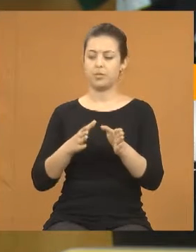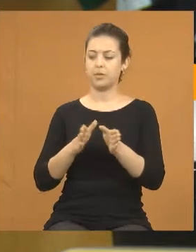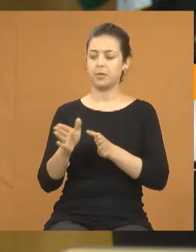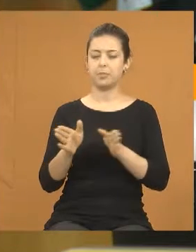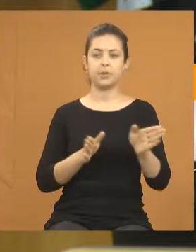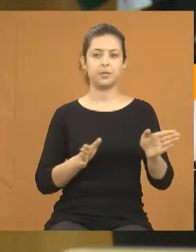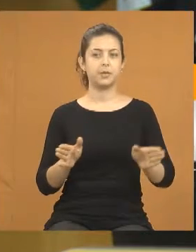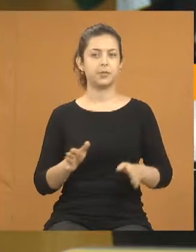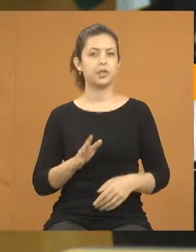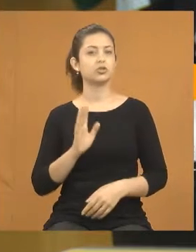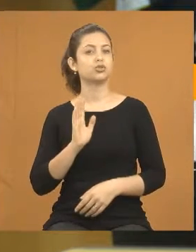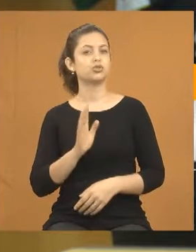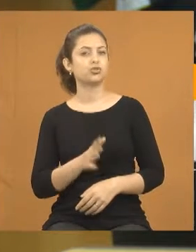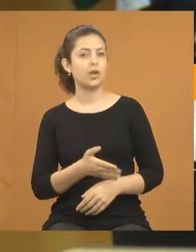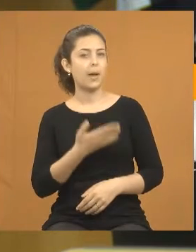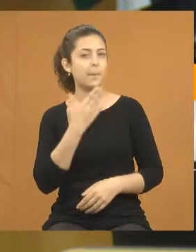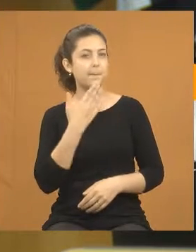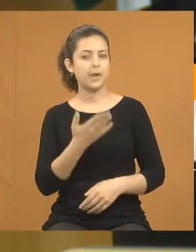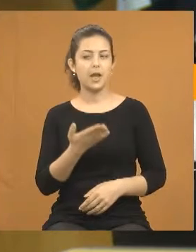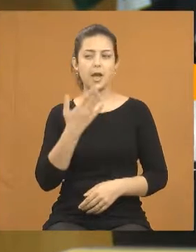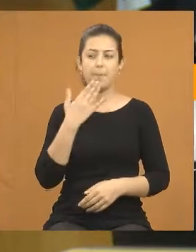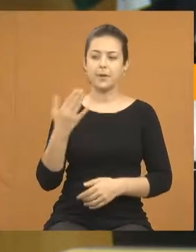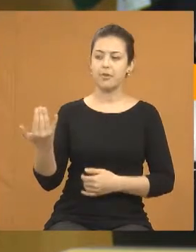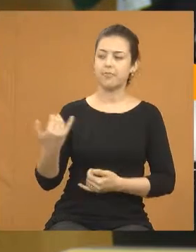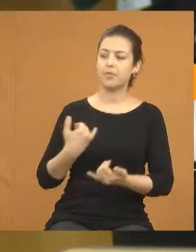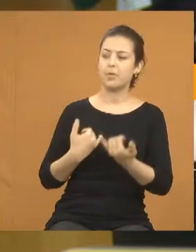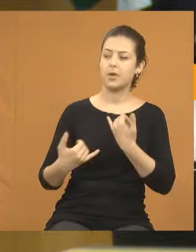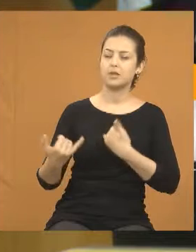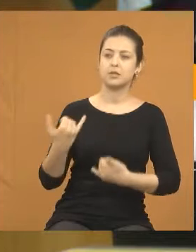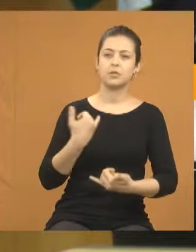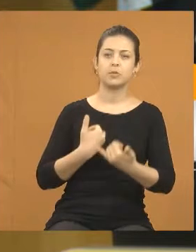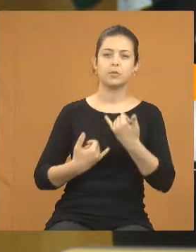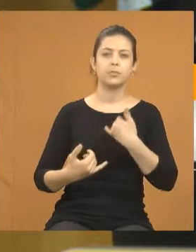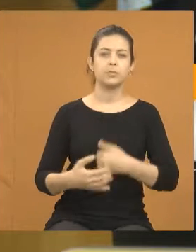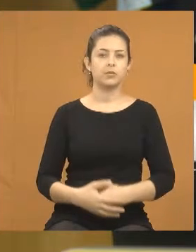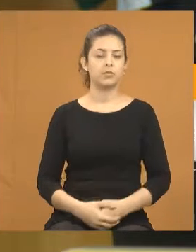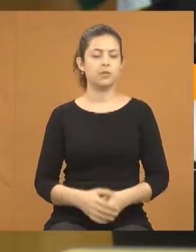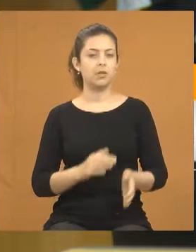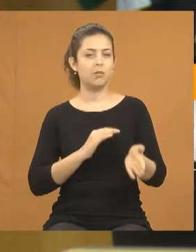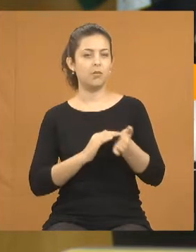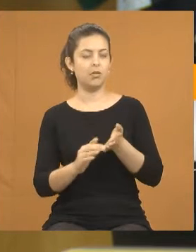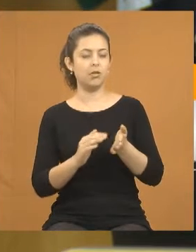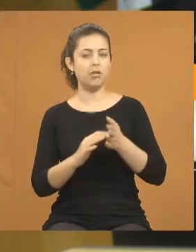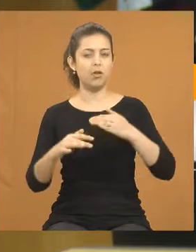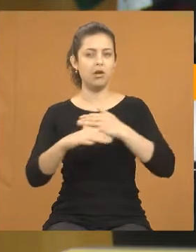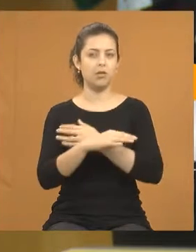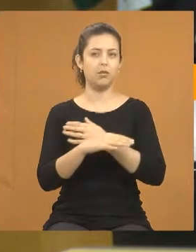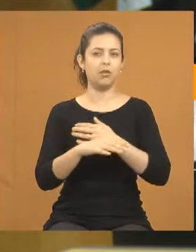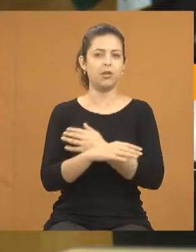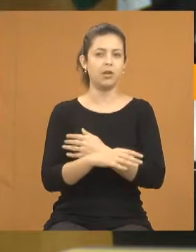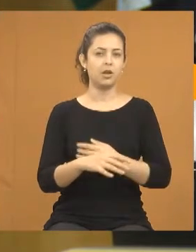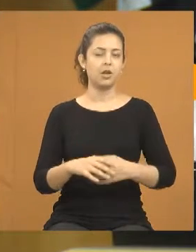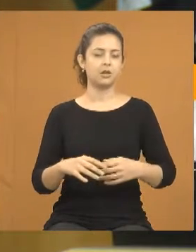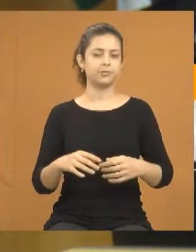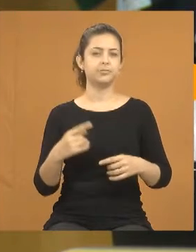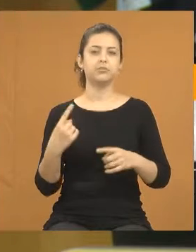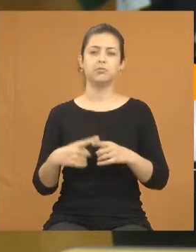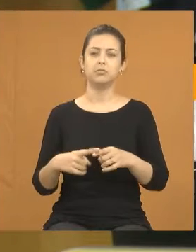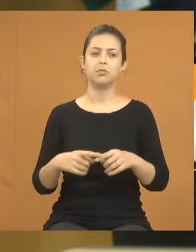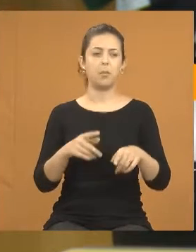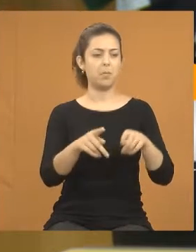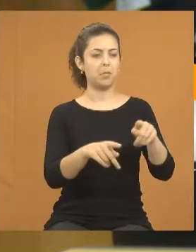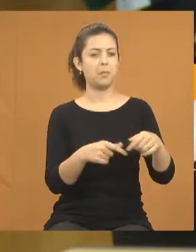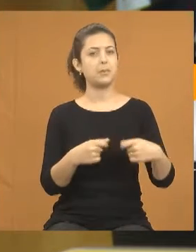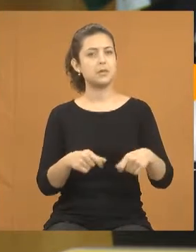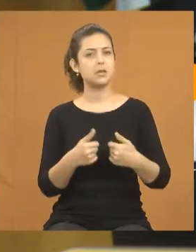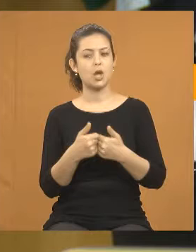e a gente já está fazendo os pedidos de informação na Secretaria de Mobilidade Urbana, porque o povo